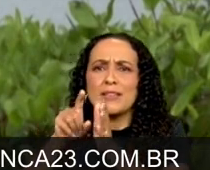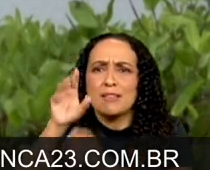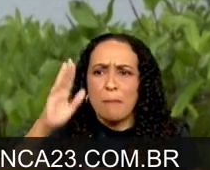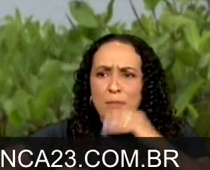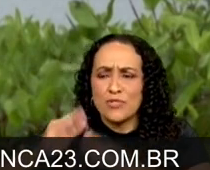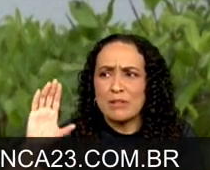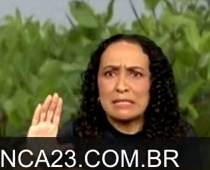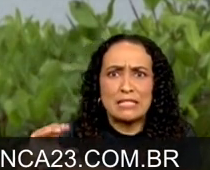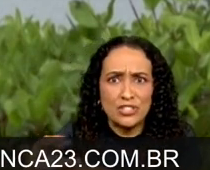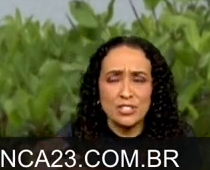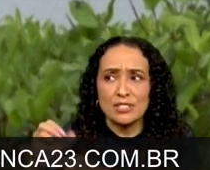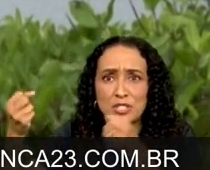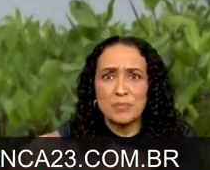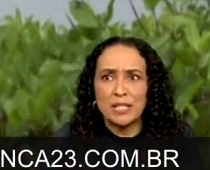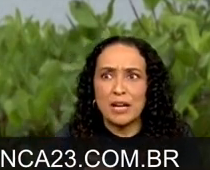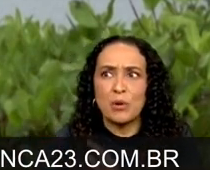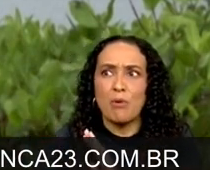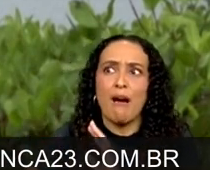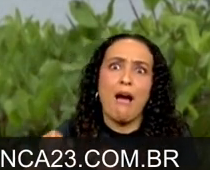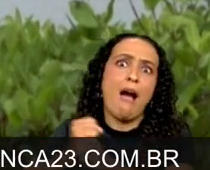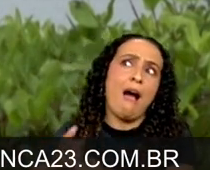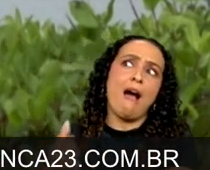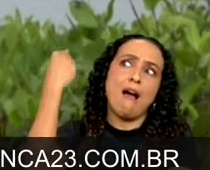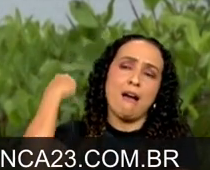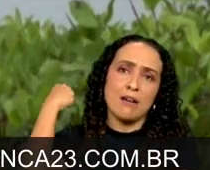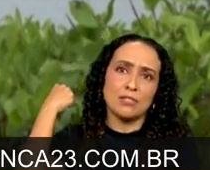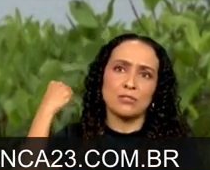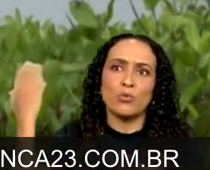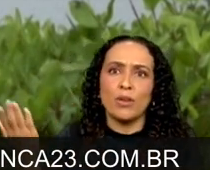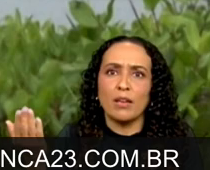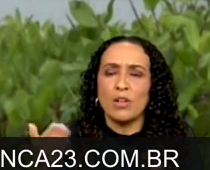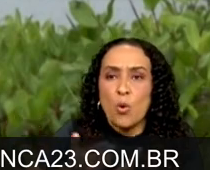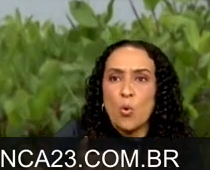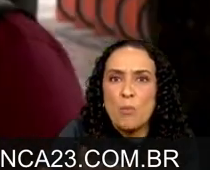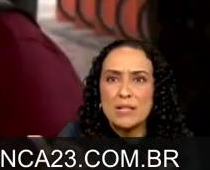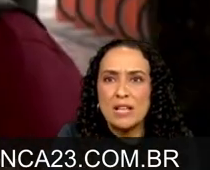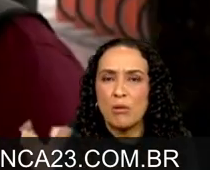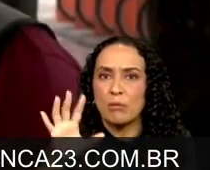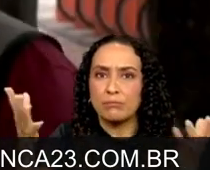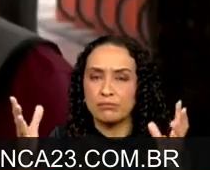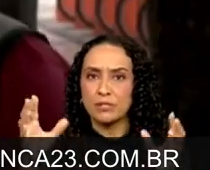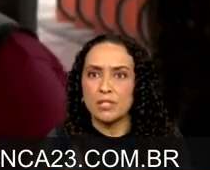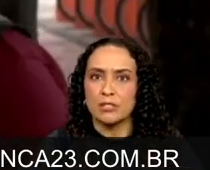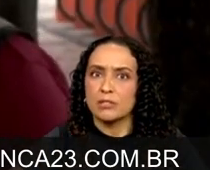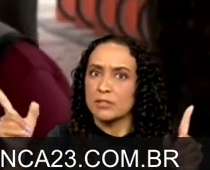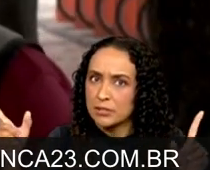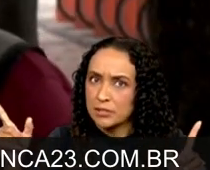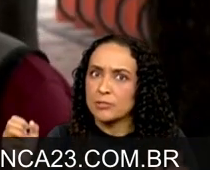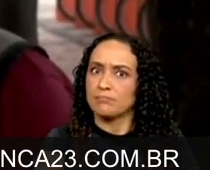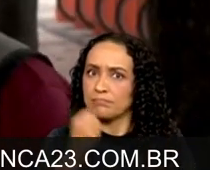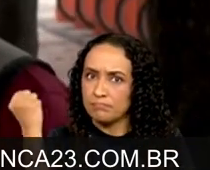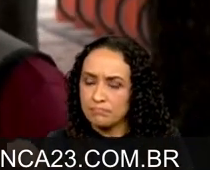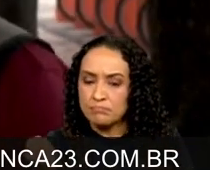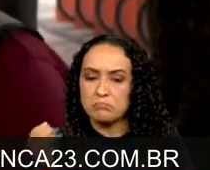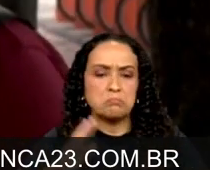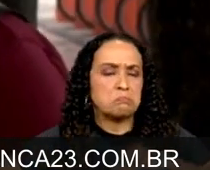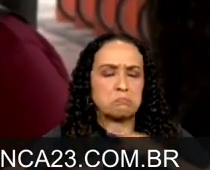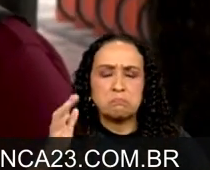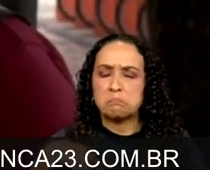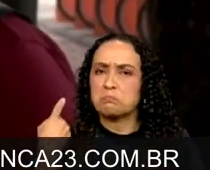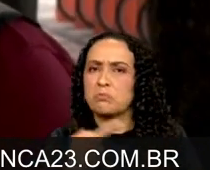há décadas atrás, que seria a gente entrar numa era de eventos extremos e frequentes. Independente de sermos nós